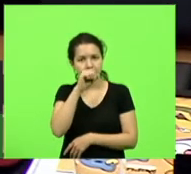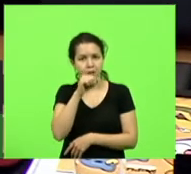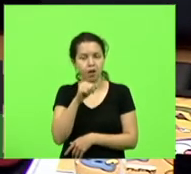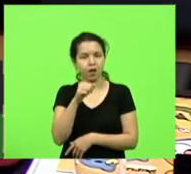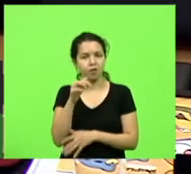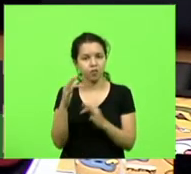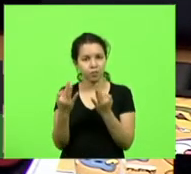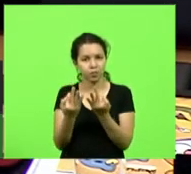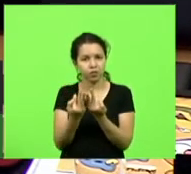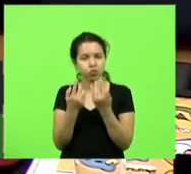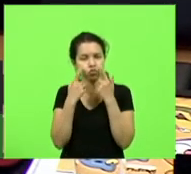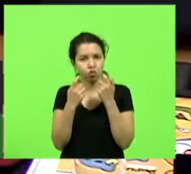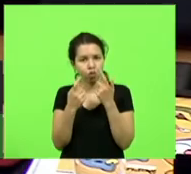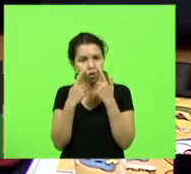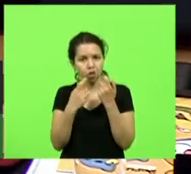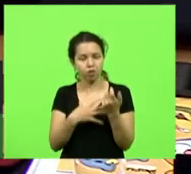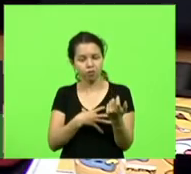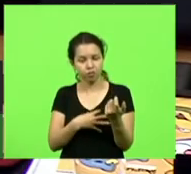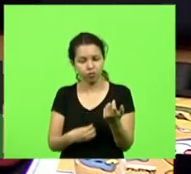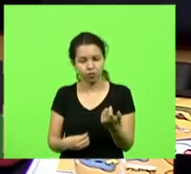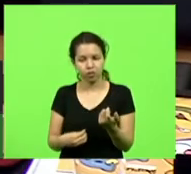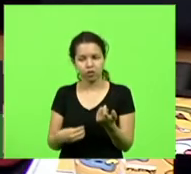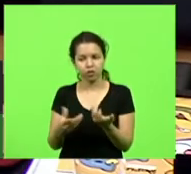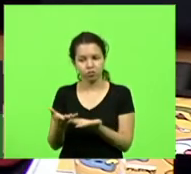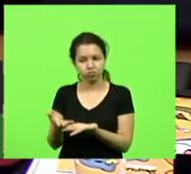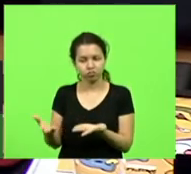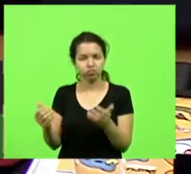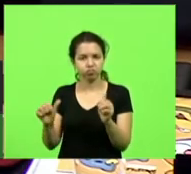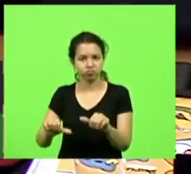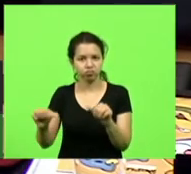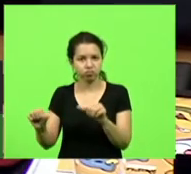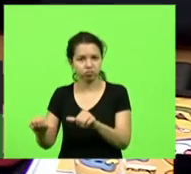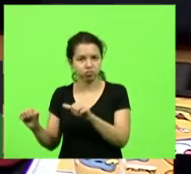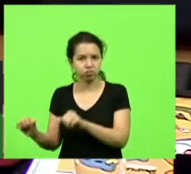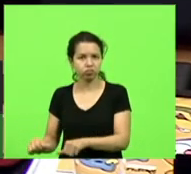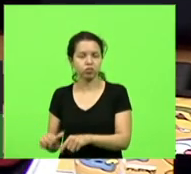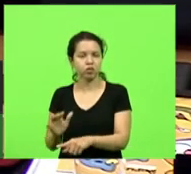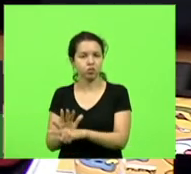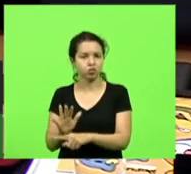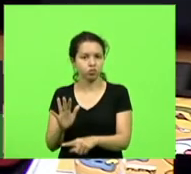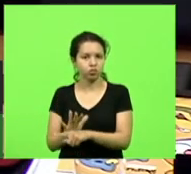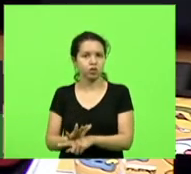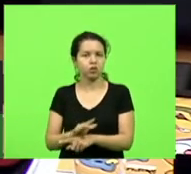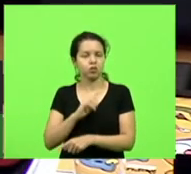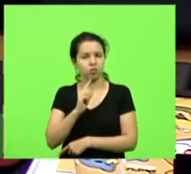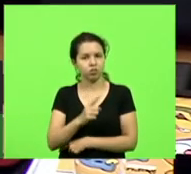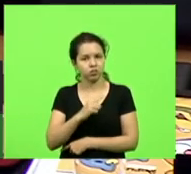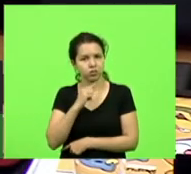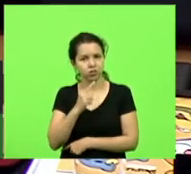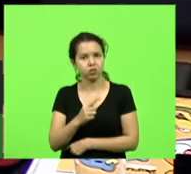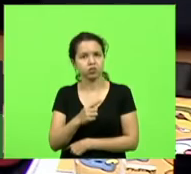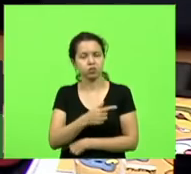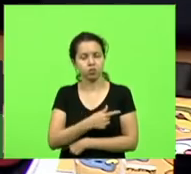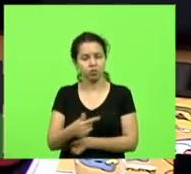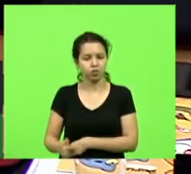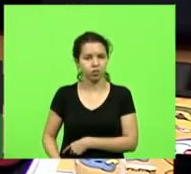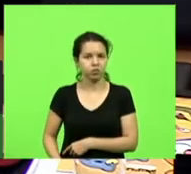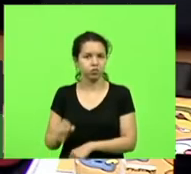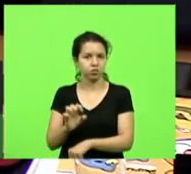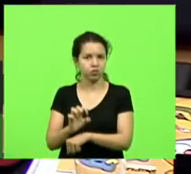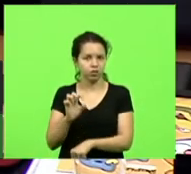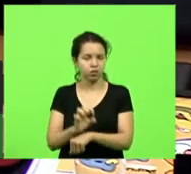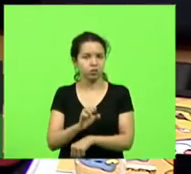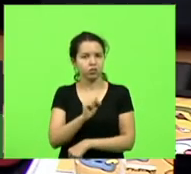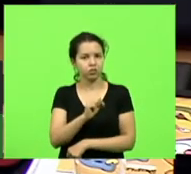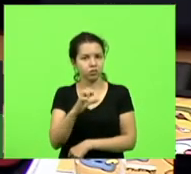seus filhos passando fome e ele não ter o que colocar na mesa para esses filhos comer, e é o Estado de Santa Catarina